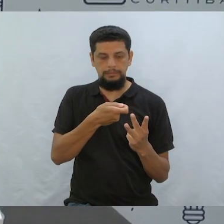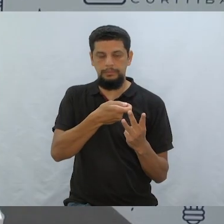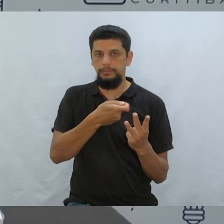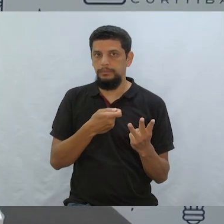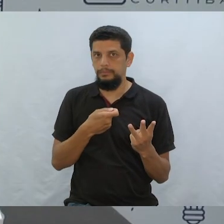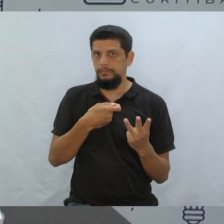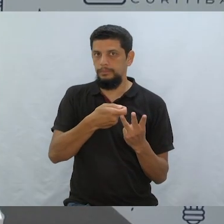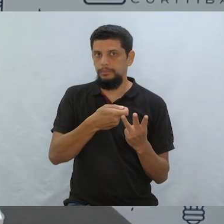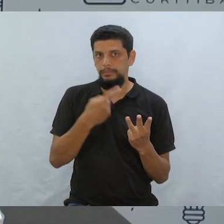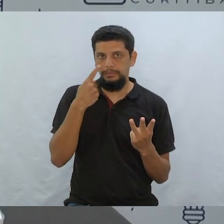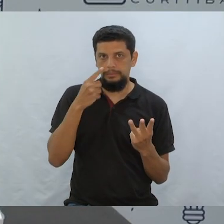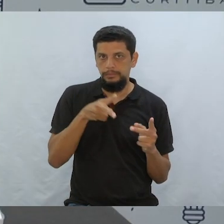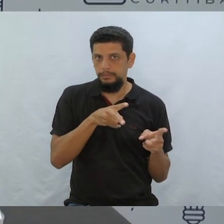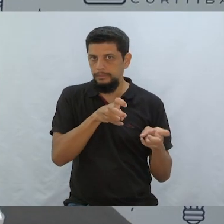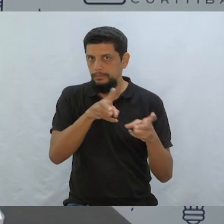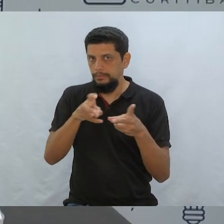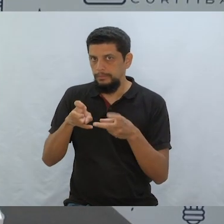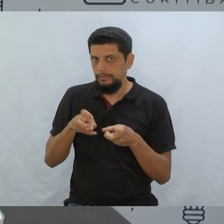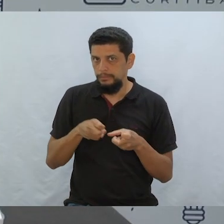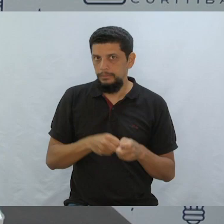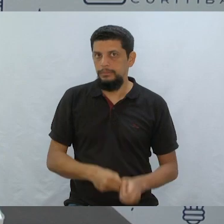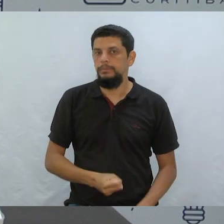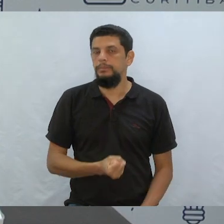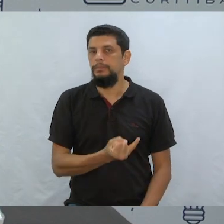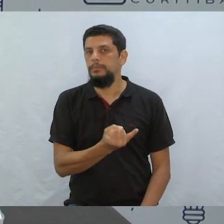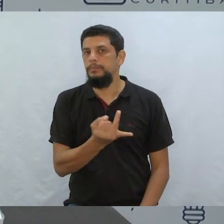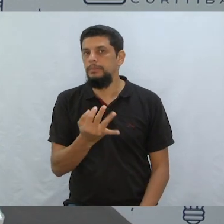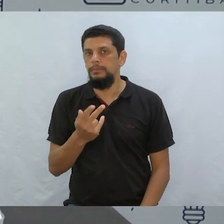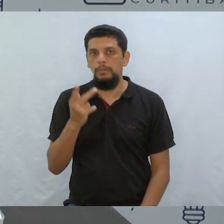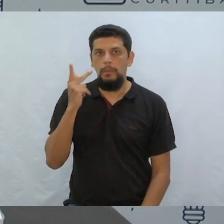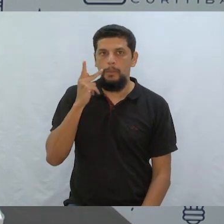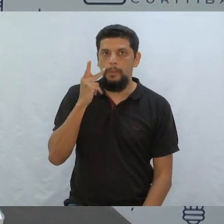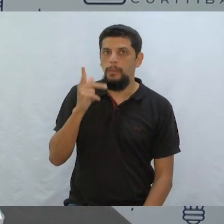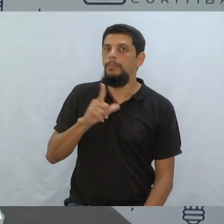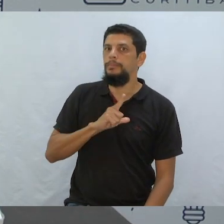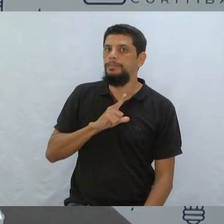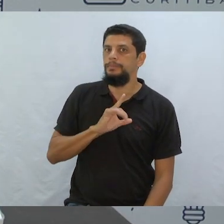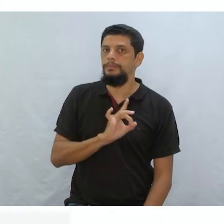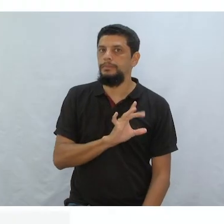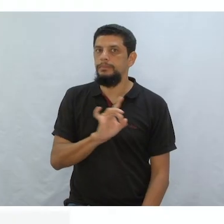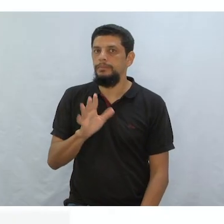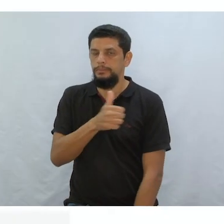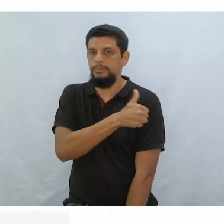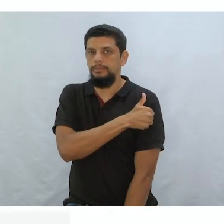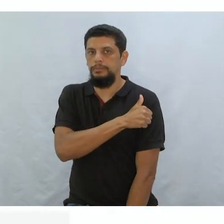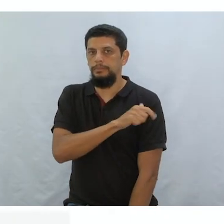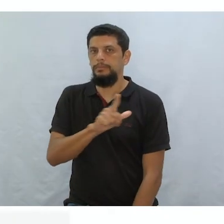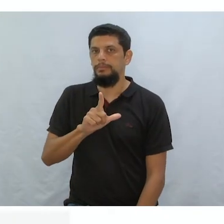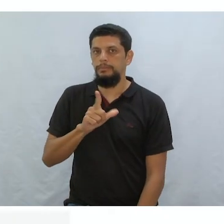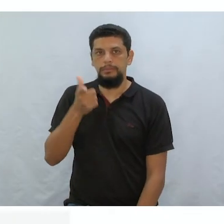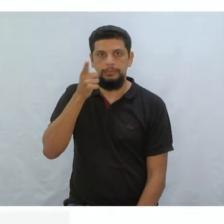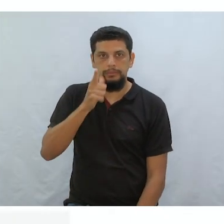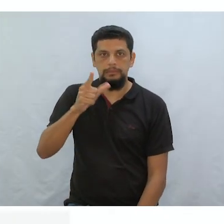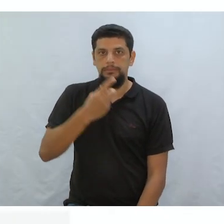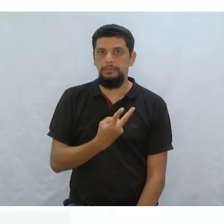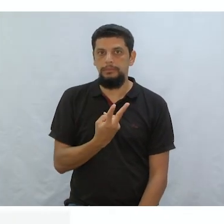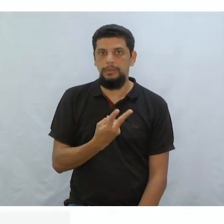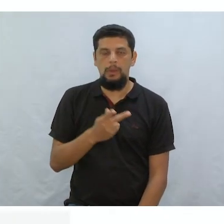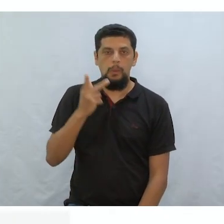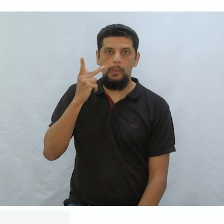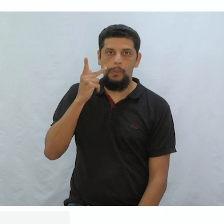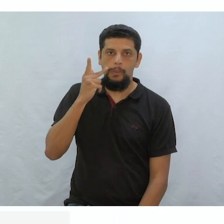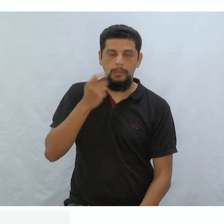Então, observem lá a quantidade de balas que cada um ficou, né? Então, cada um ficou com